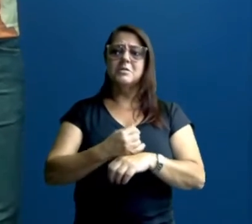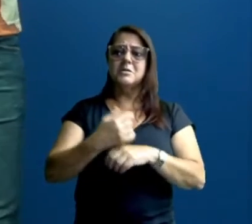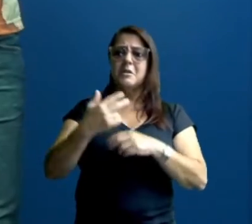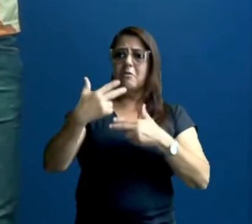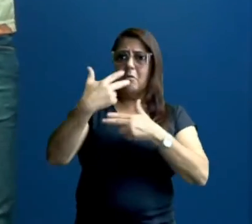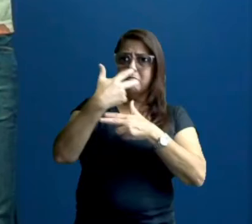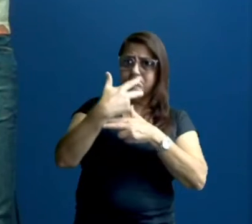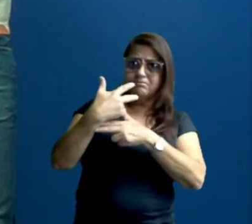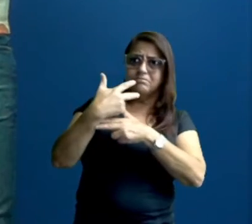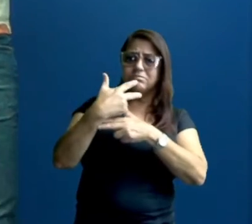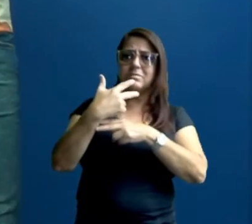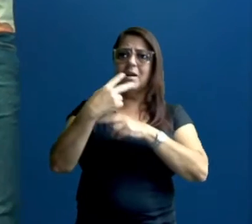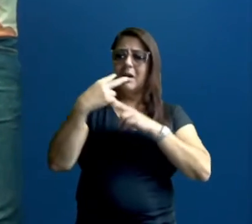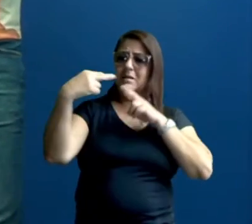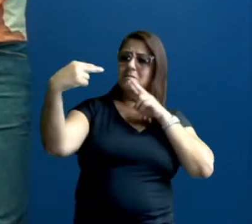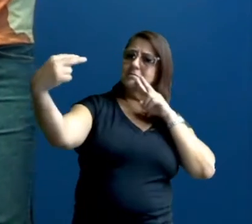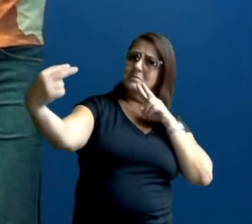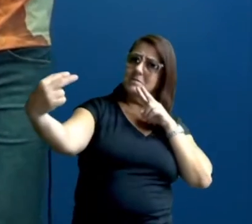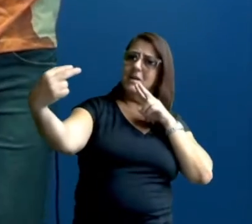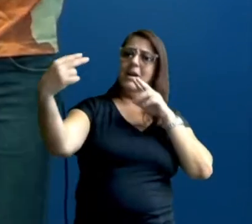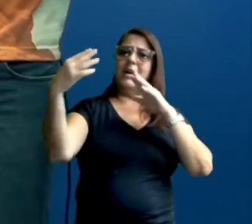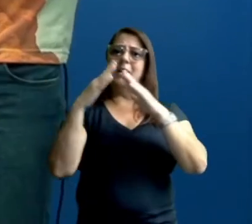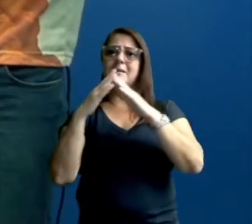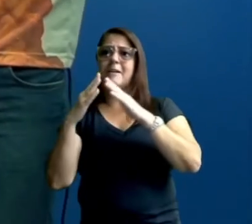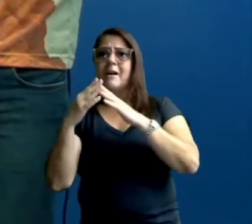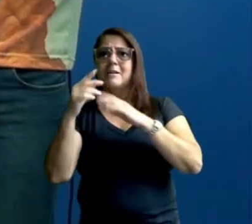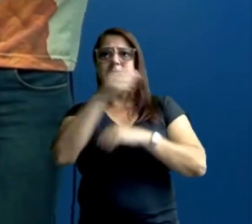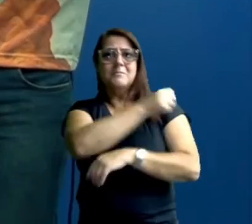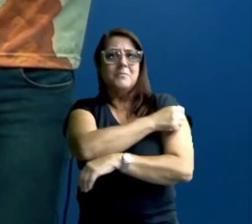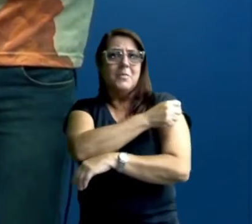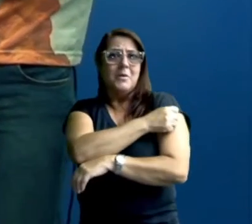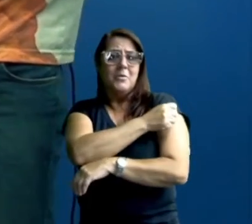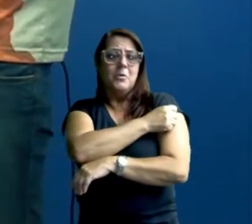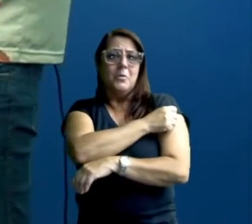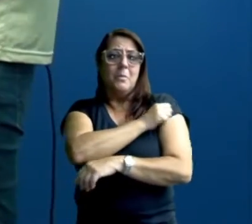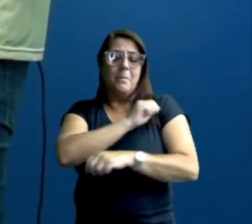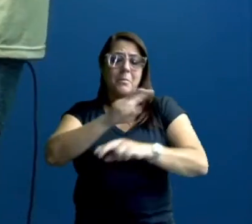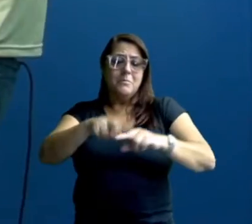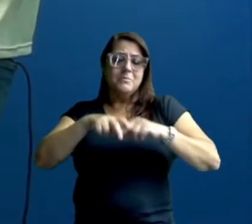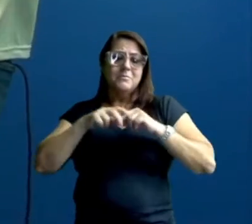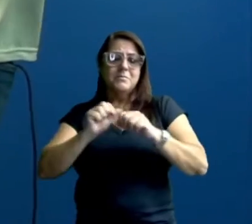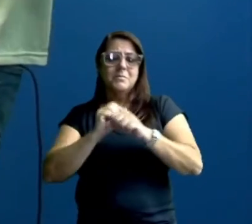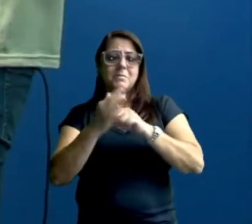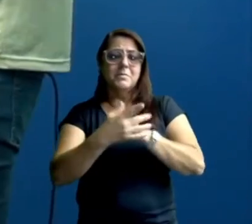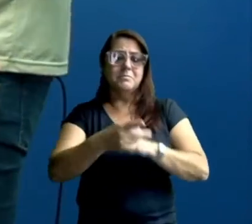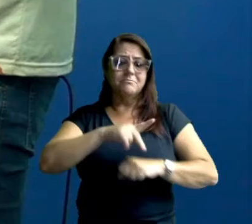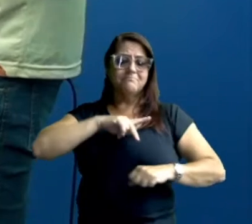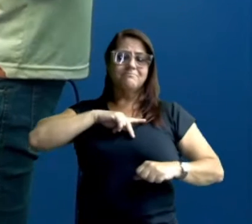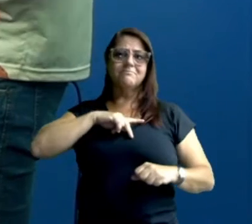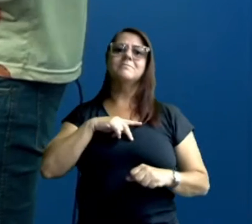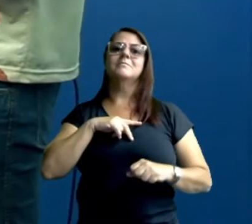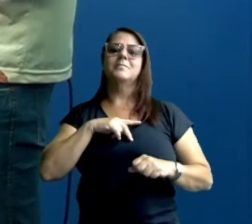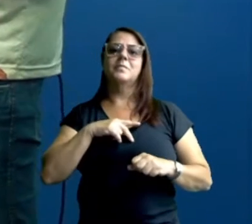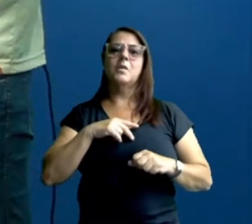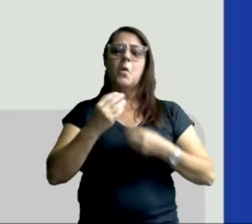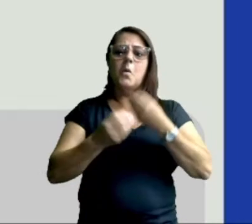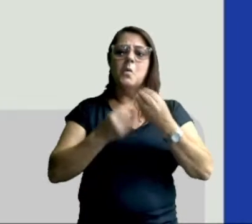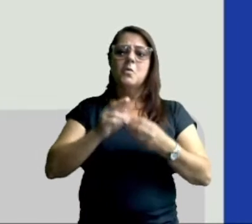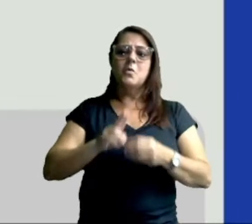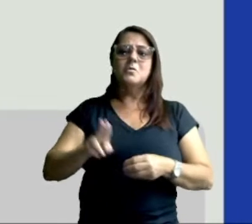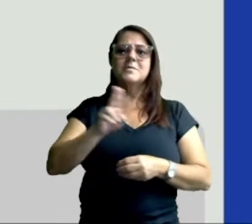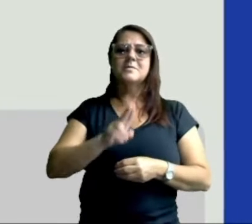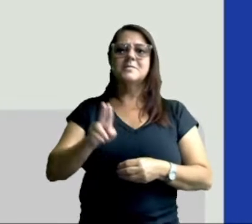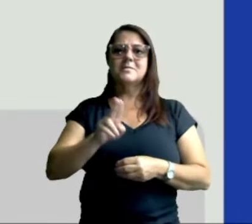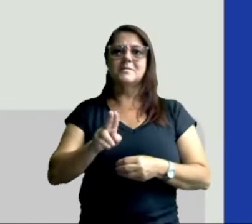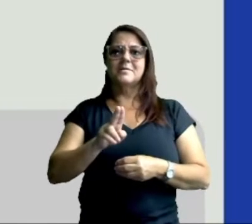remota, à distância, para evitar justamente essa propagação, essa contaminação do coronavírus. Como consumimos,